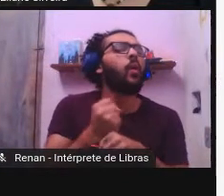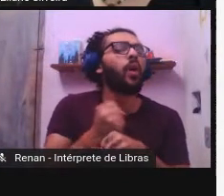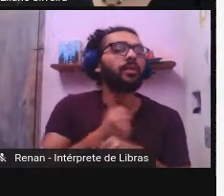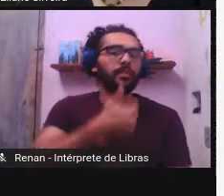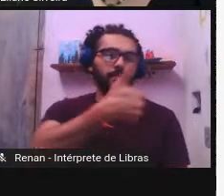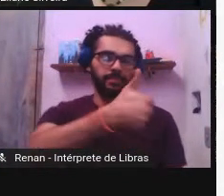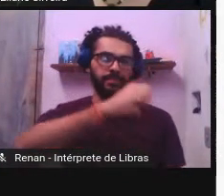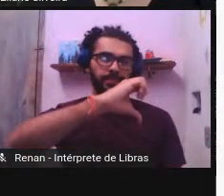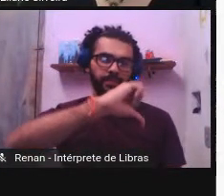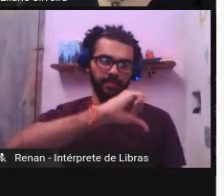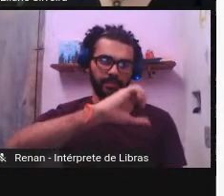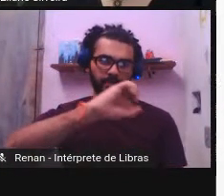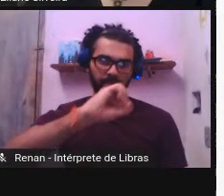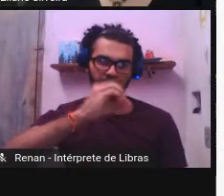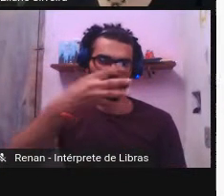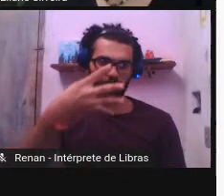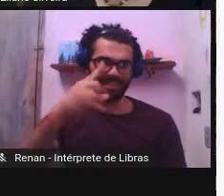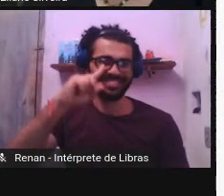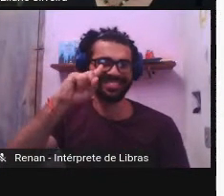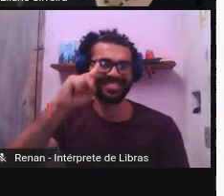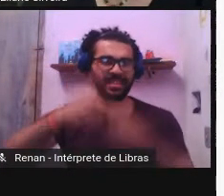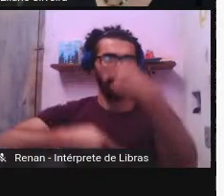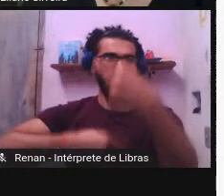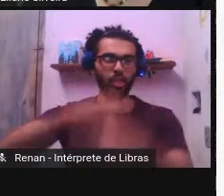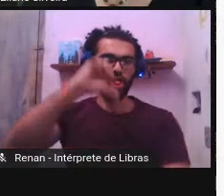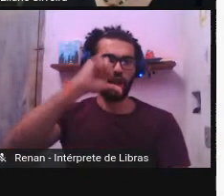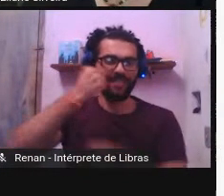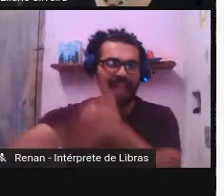1913, portanto, nove anos depois.